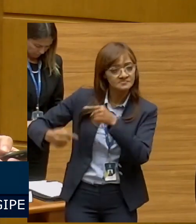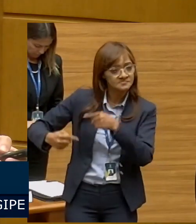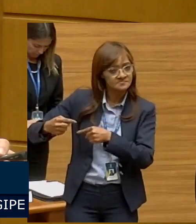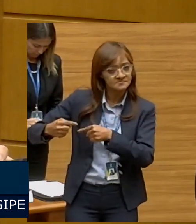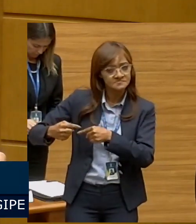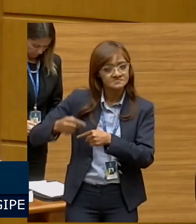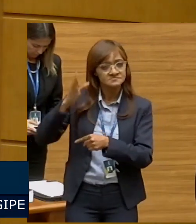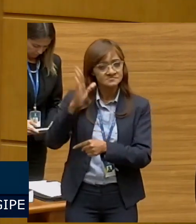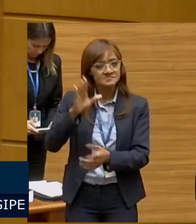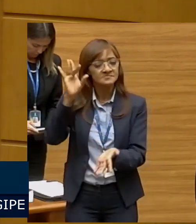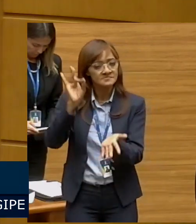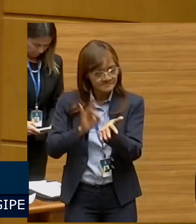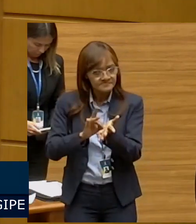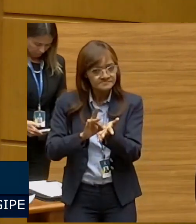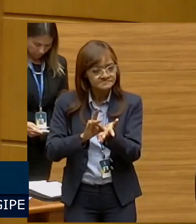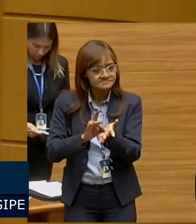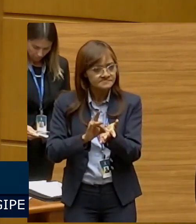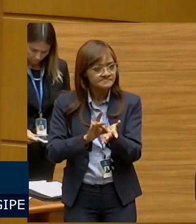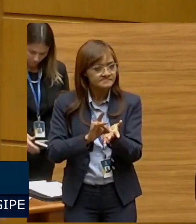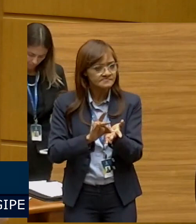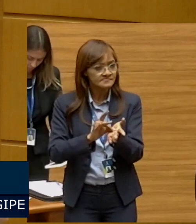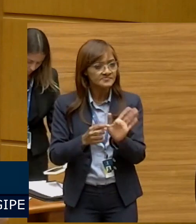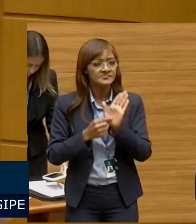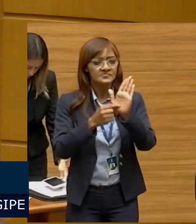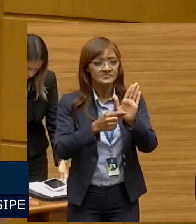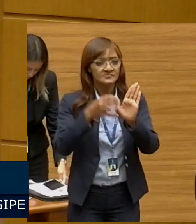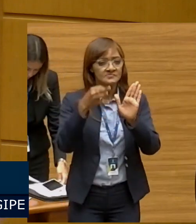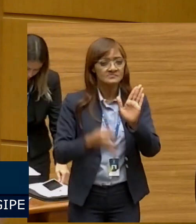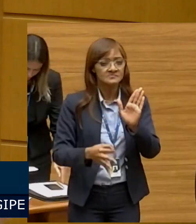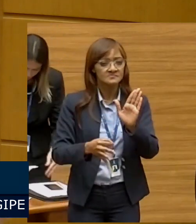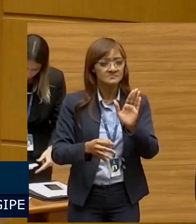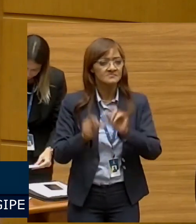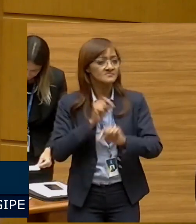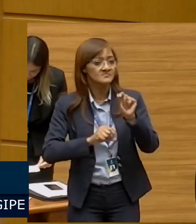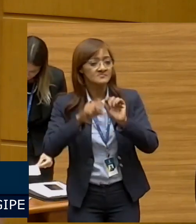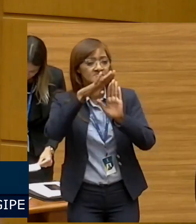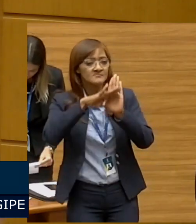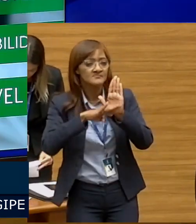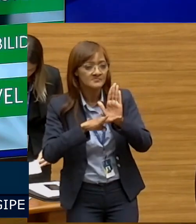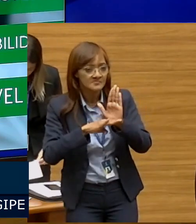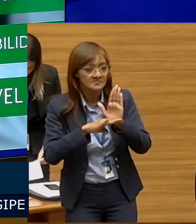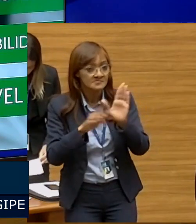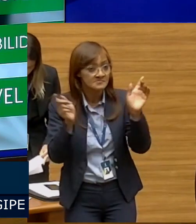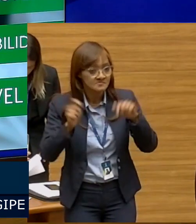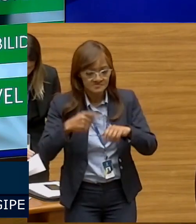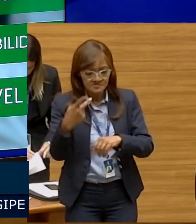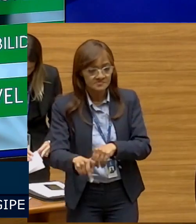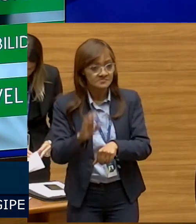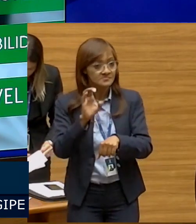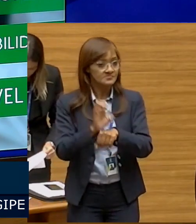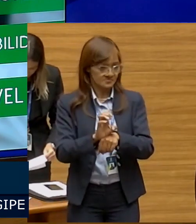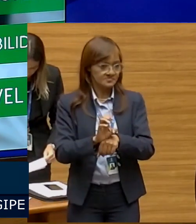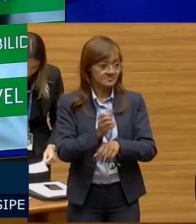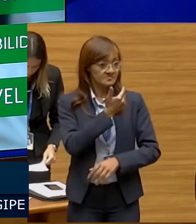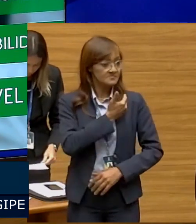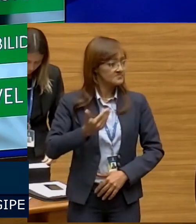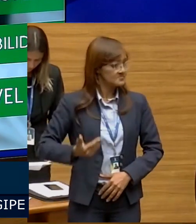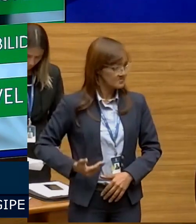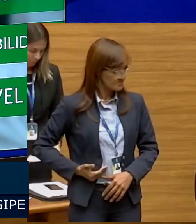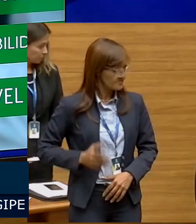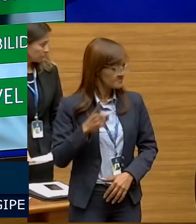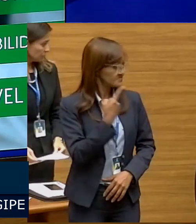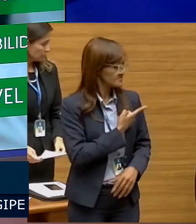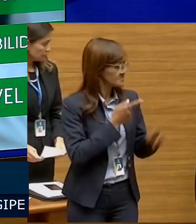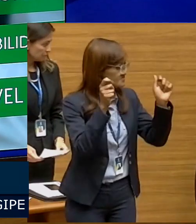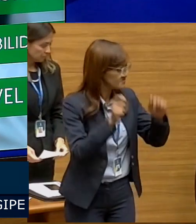tragam ações afirmativas nesse sentido, programas e proventos do Estado, do poder público, para que a gente